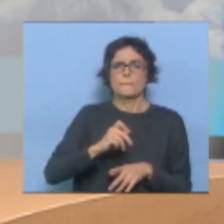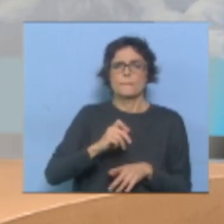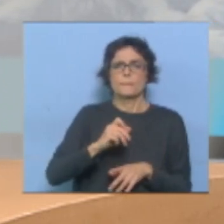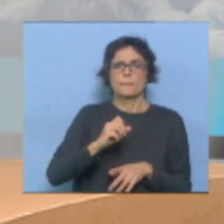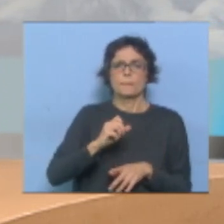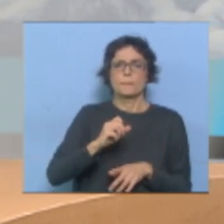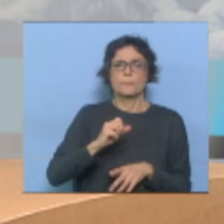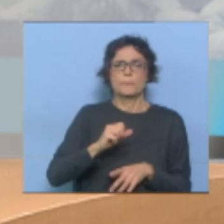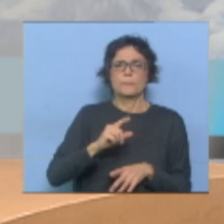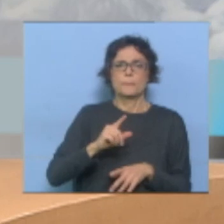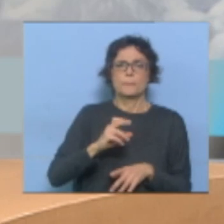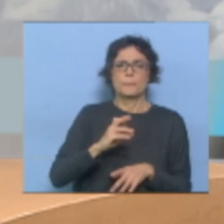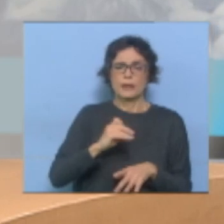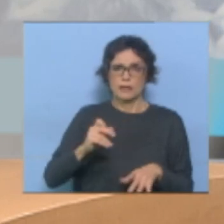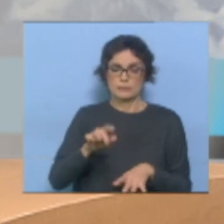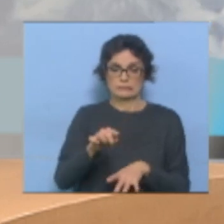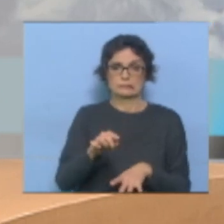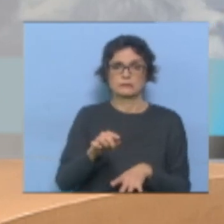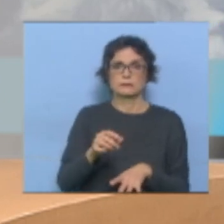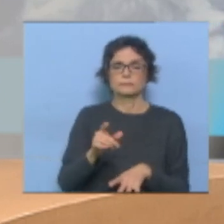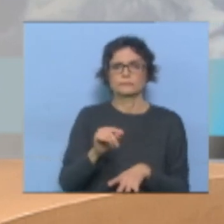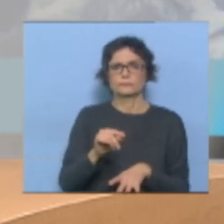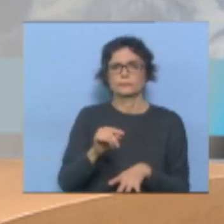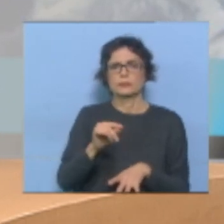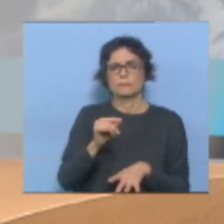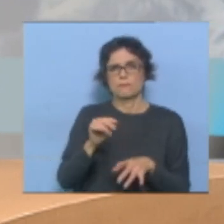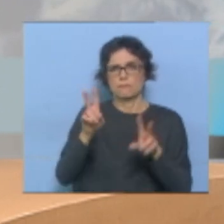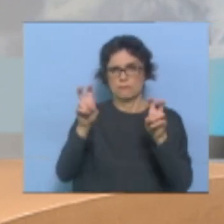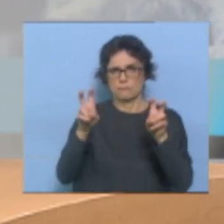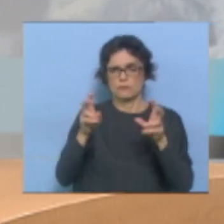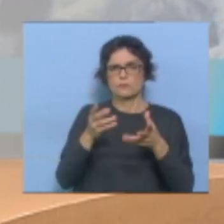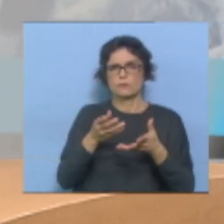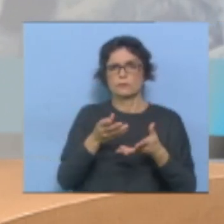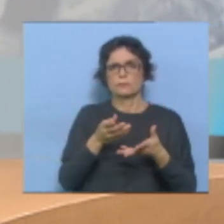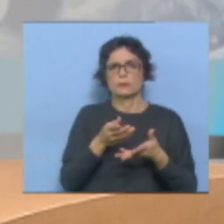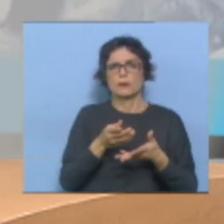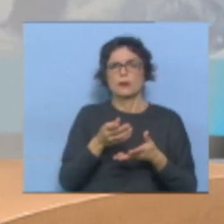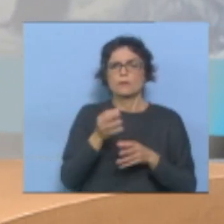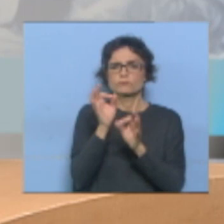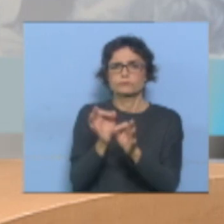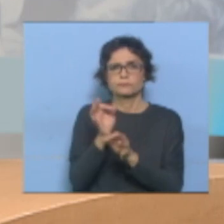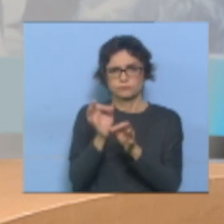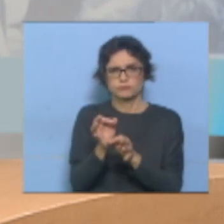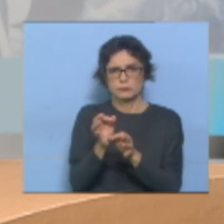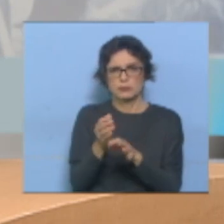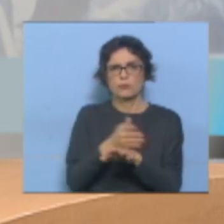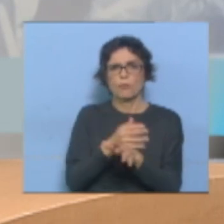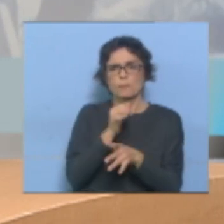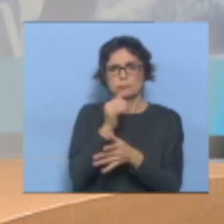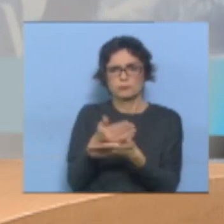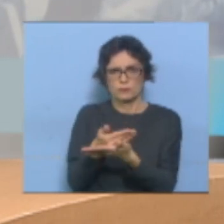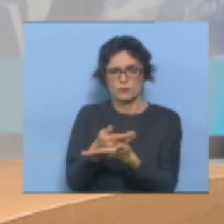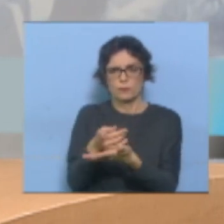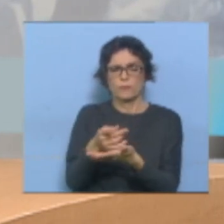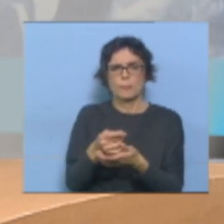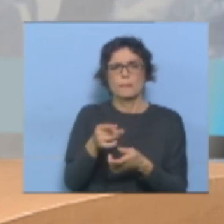sobre cuidados paliativos, na Gulbenkian e em Fátima, uma segunda e uma terça-feira de março, e eu creio